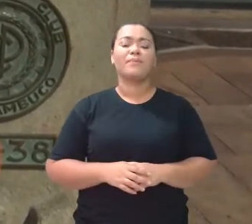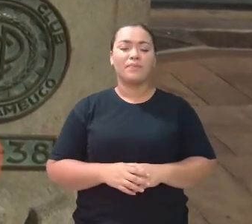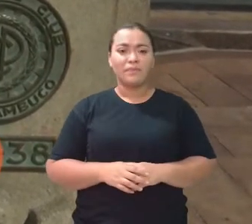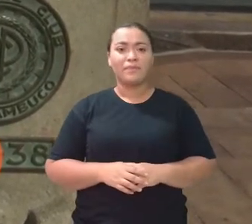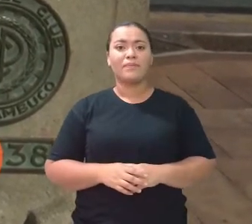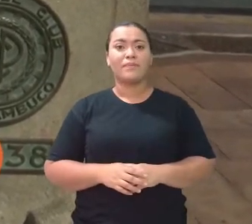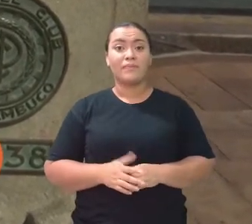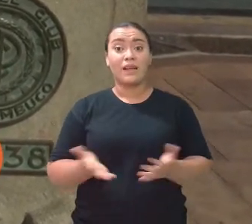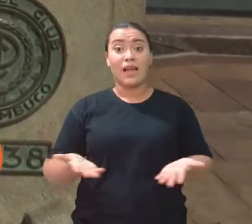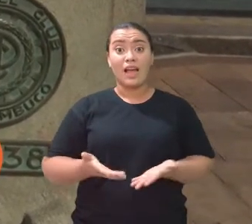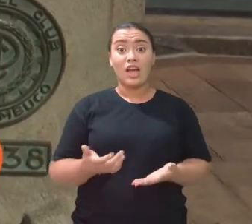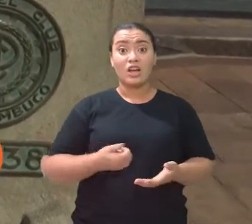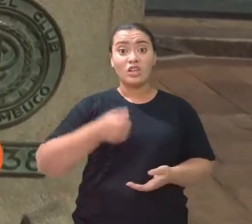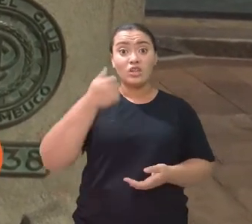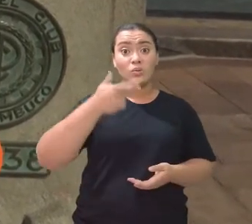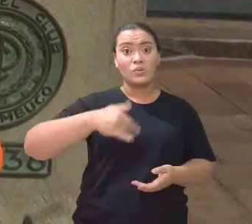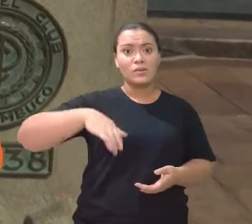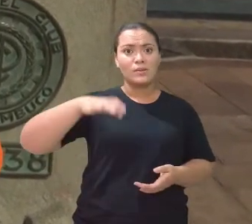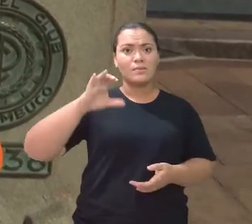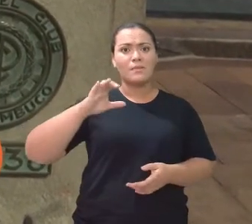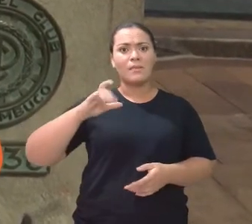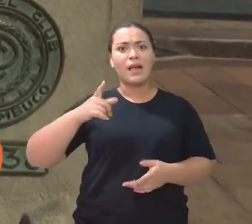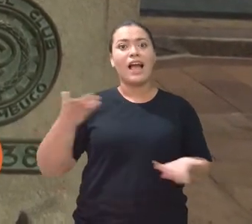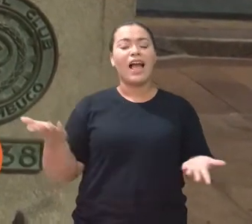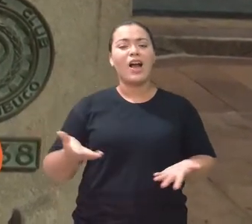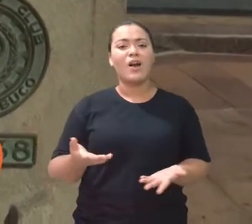agora, 12 de março, completou o quê?